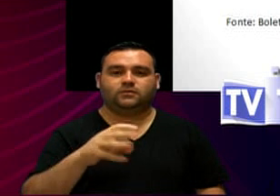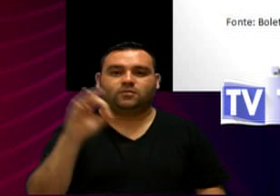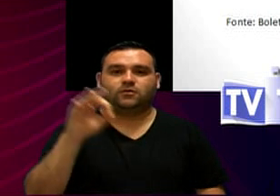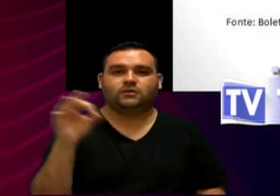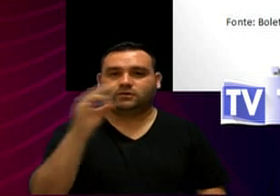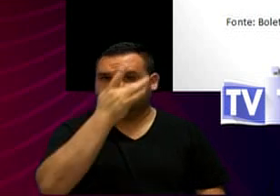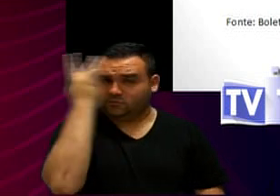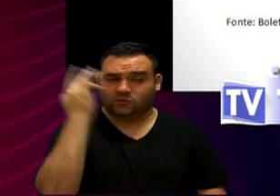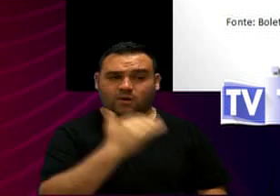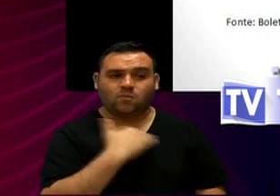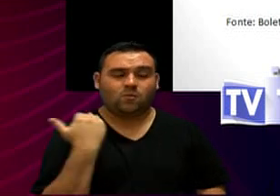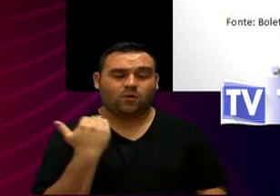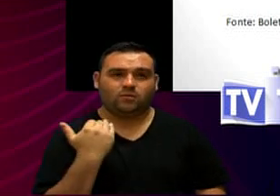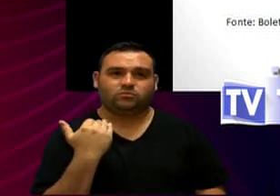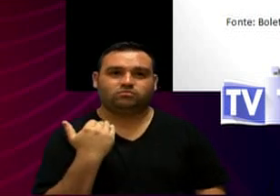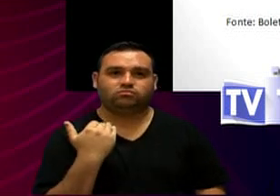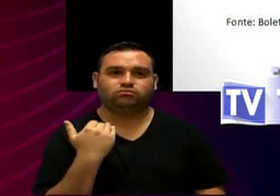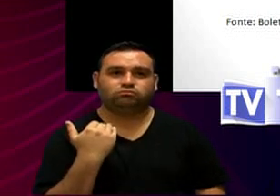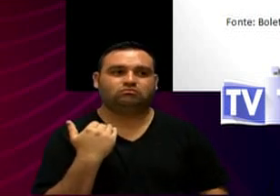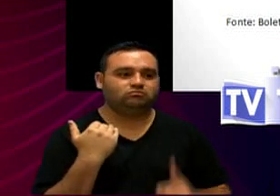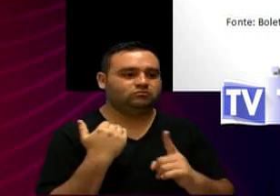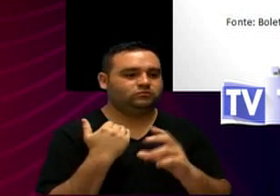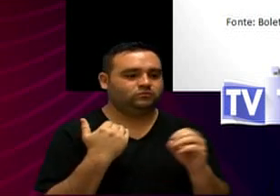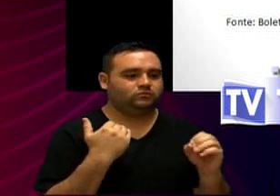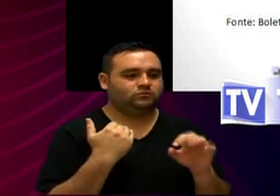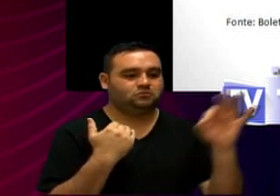0,93% de homicídio por 100 mil.